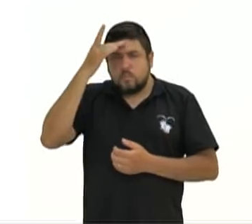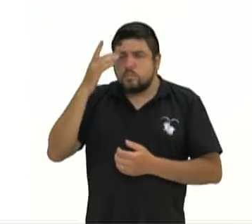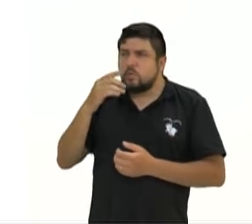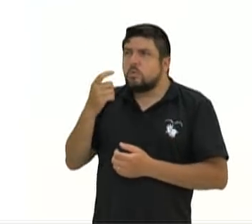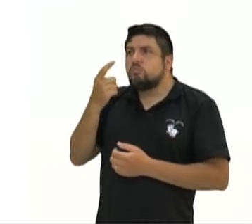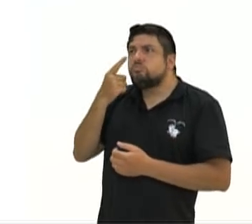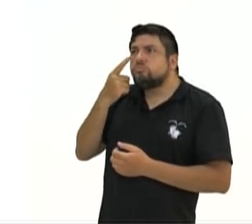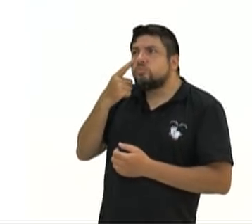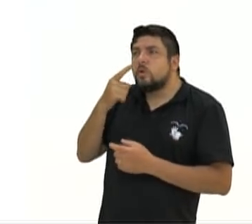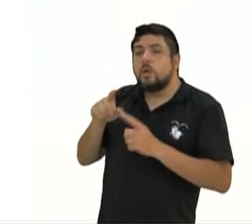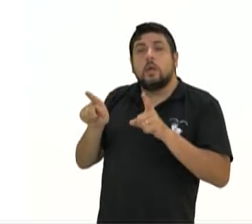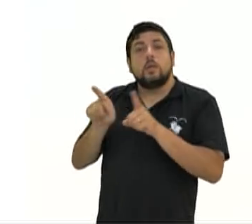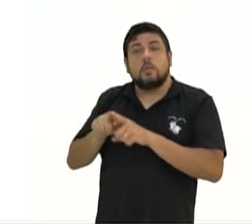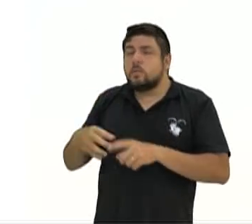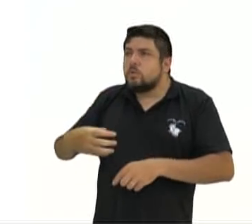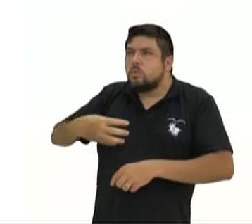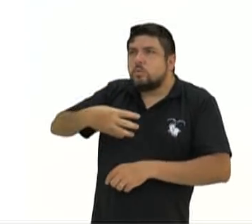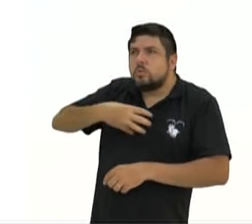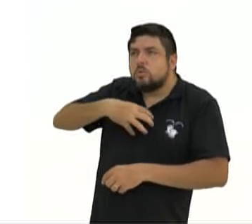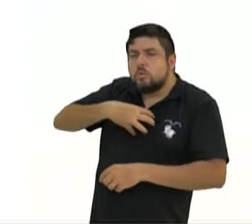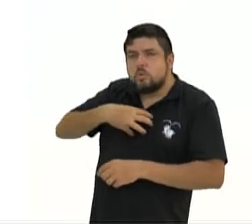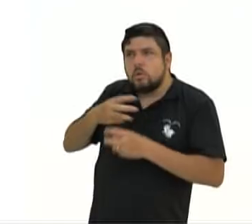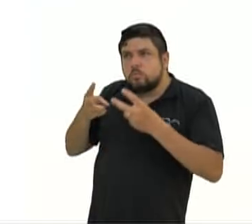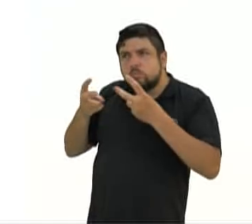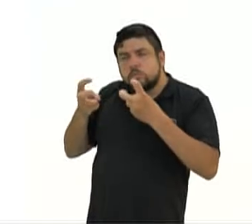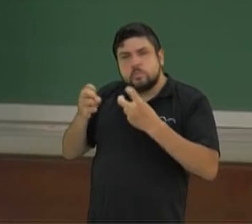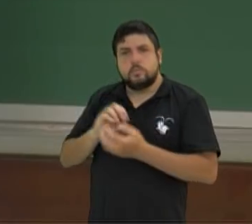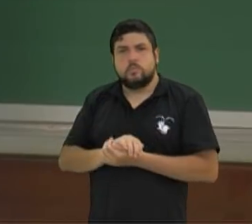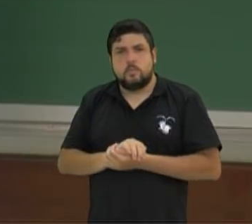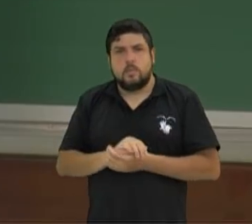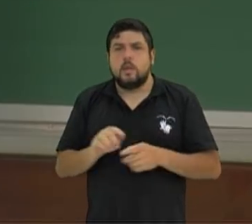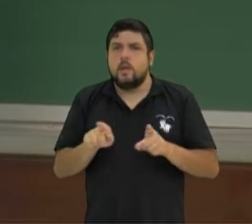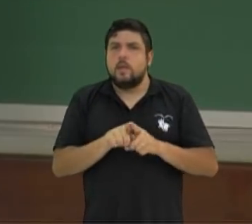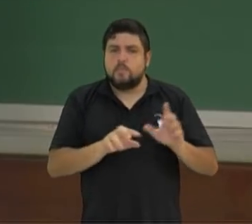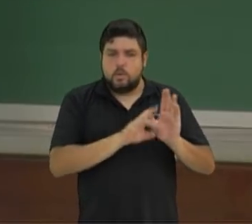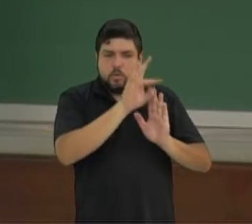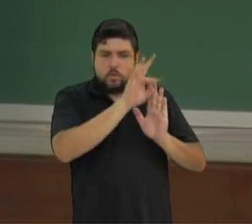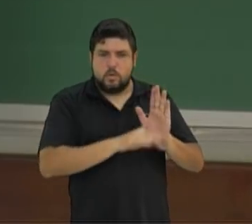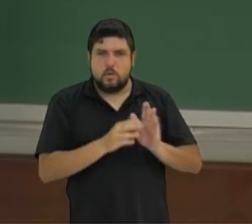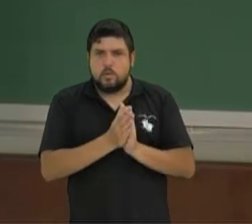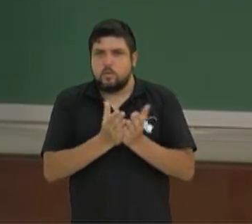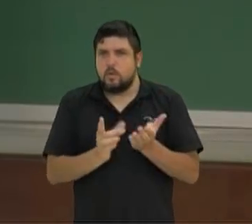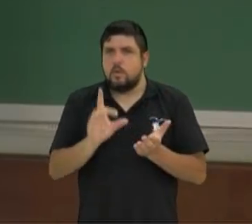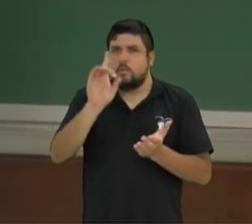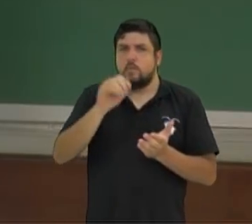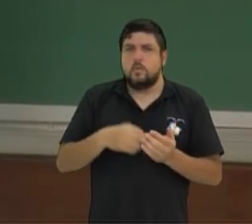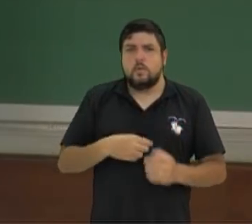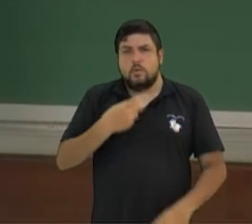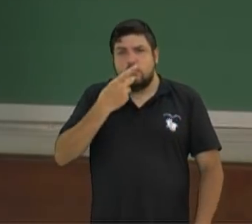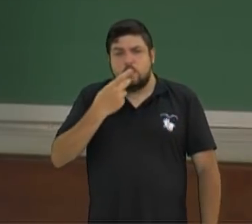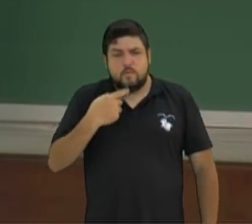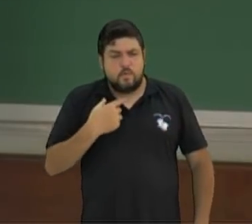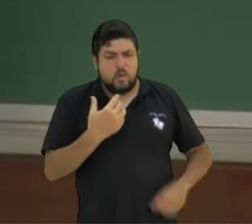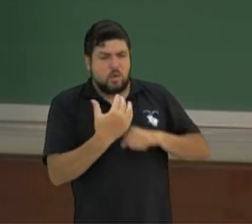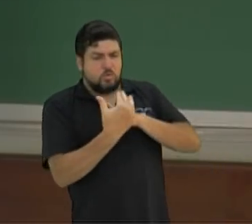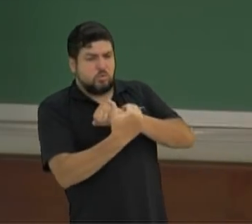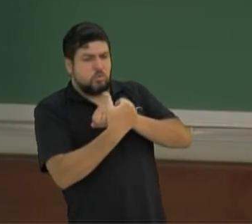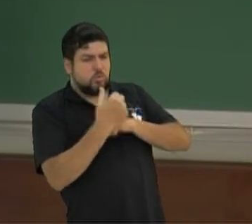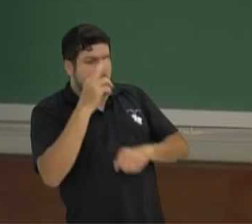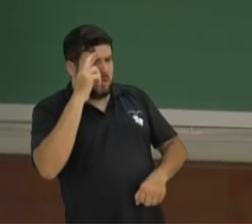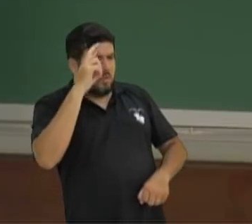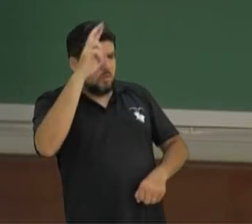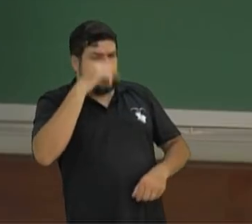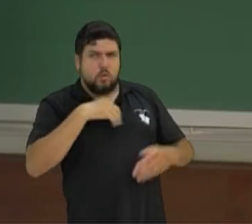pela ação, né? Mais importante do que palavra, até porque tem um texto bíblico que diz: nem todos aqueles que dizem Senhor, Senhor entrarão no reino